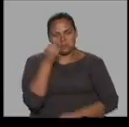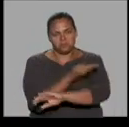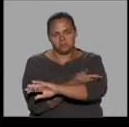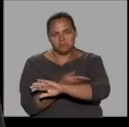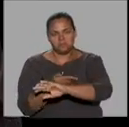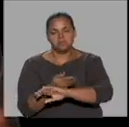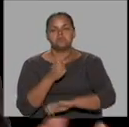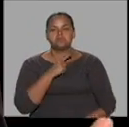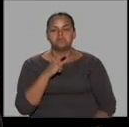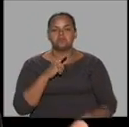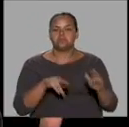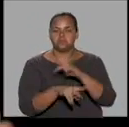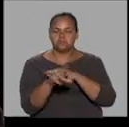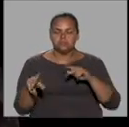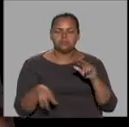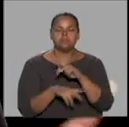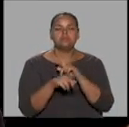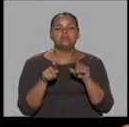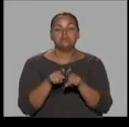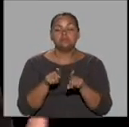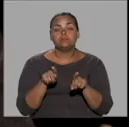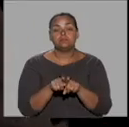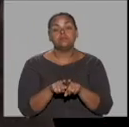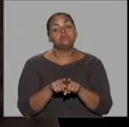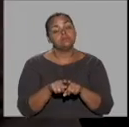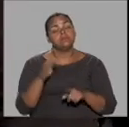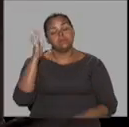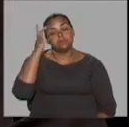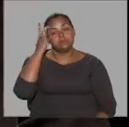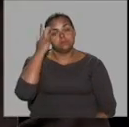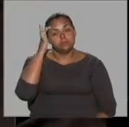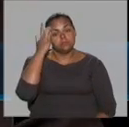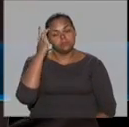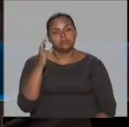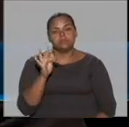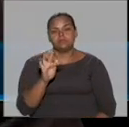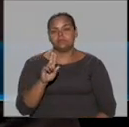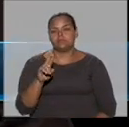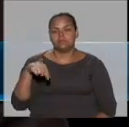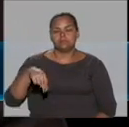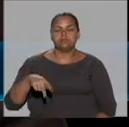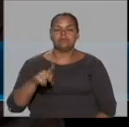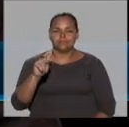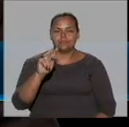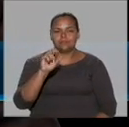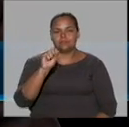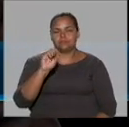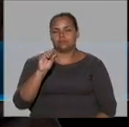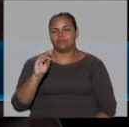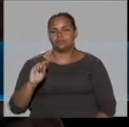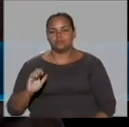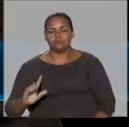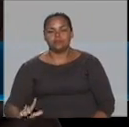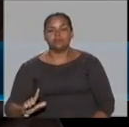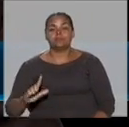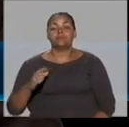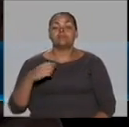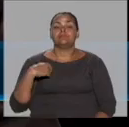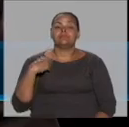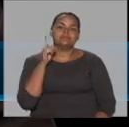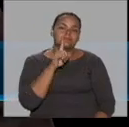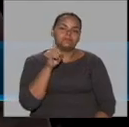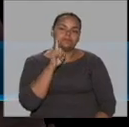que tinham diversos segmentos também. Acho que o funk soul americano chegou no